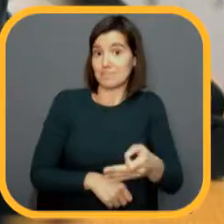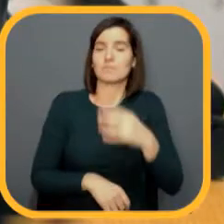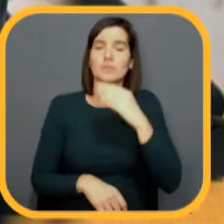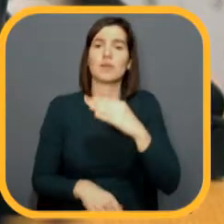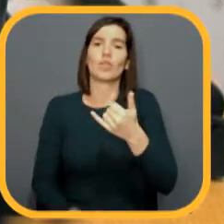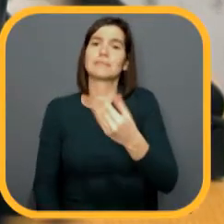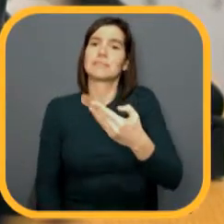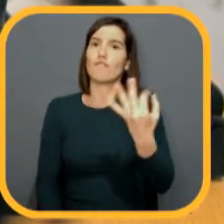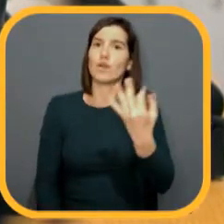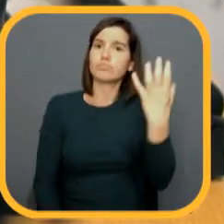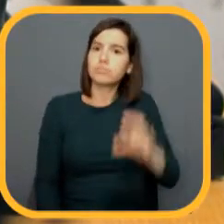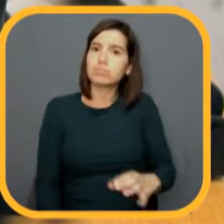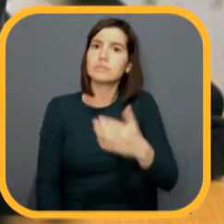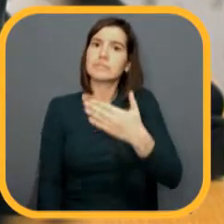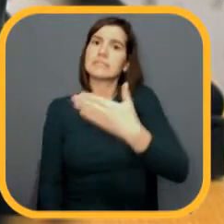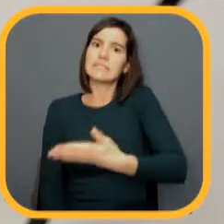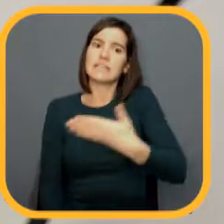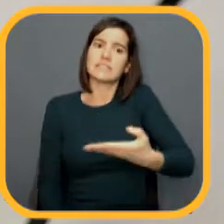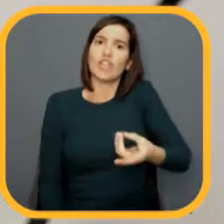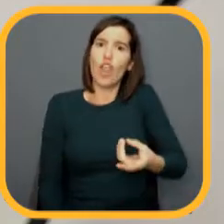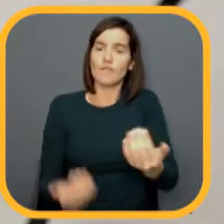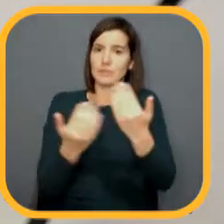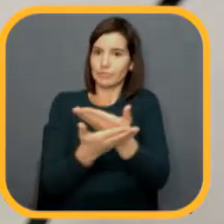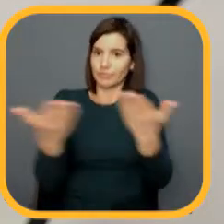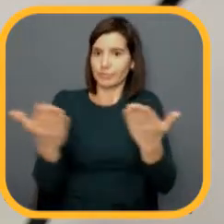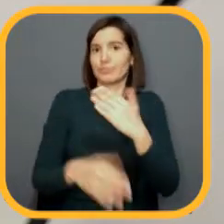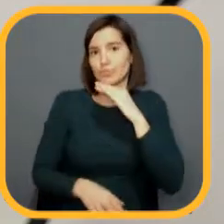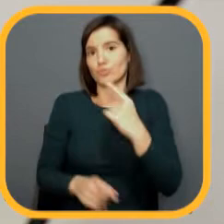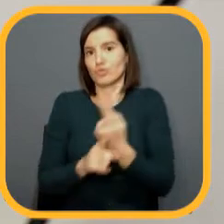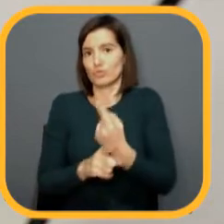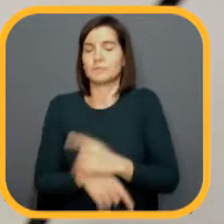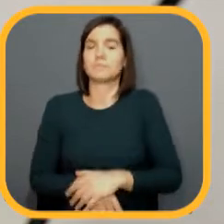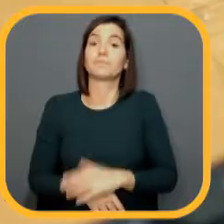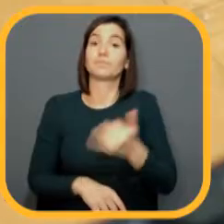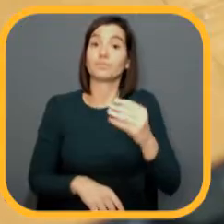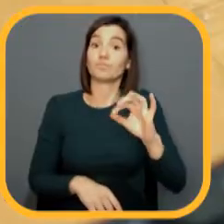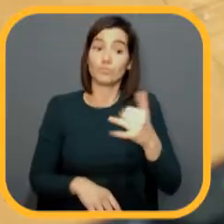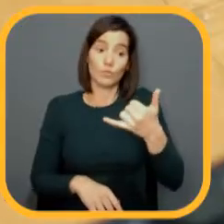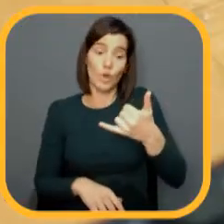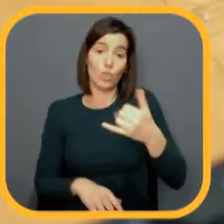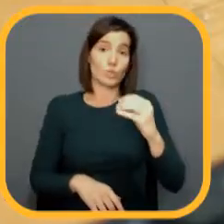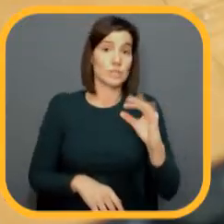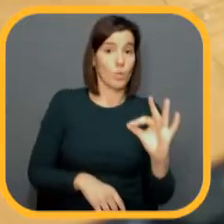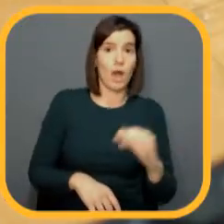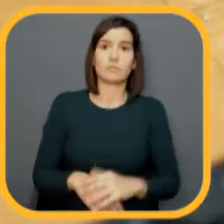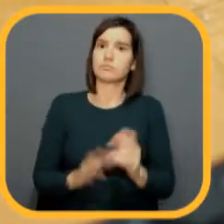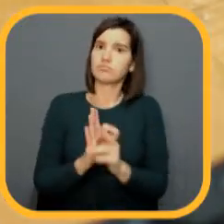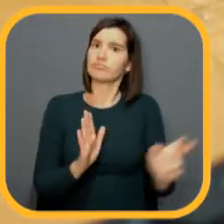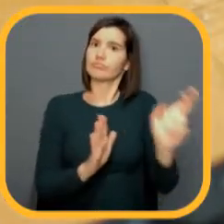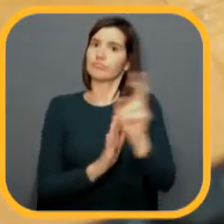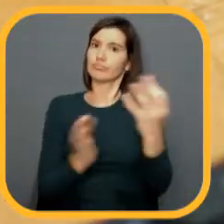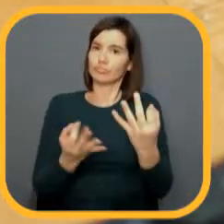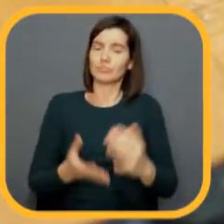em 2017 foram emitidos 119 comunicados à imprensa. Em 2018 foram 204, um aumento de